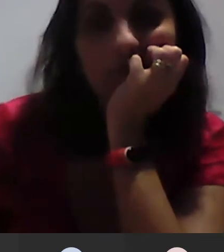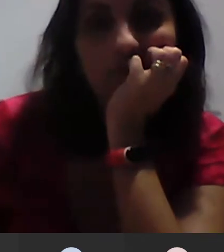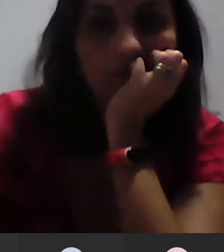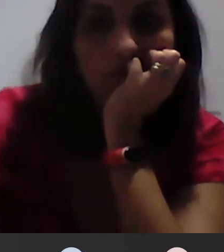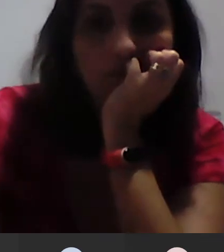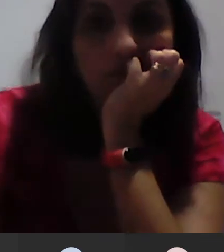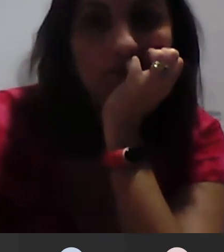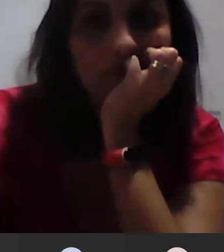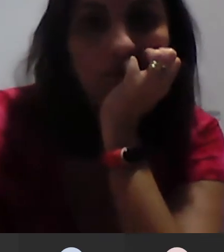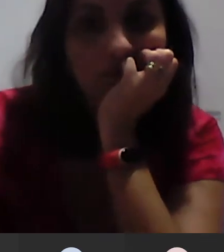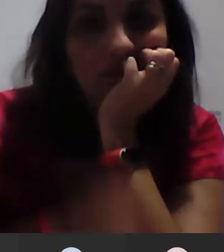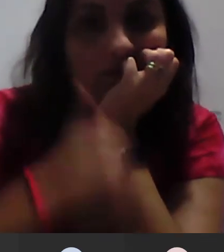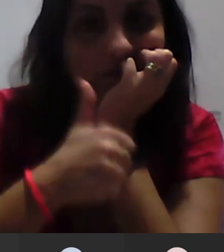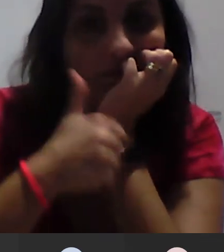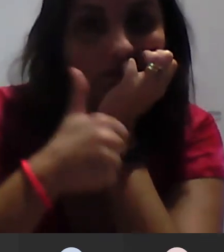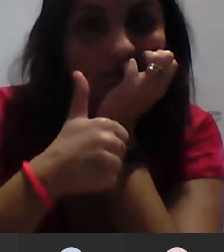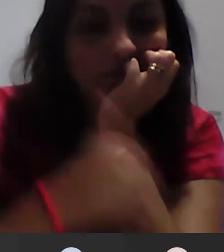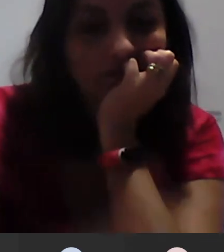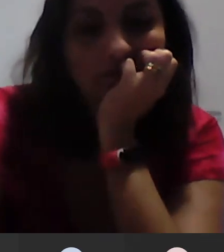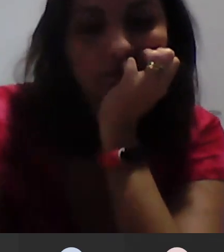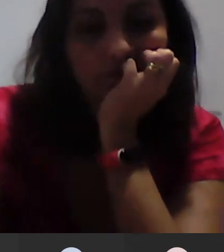Sempre o melhor para vocês.